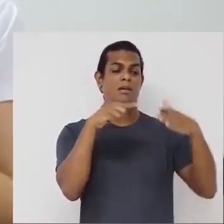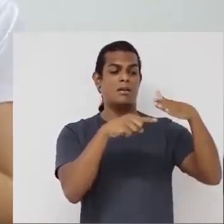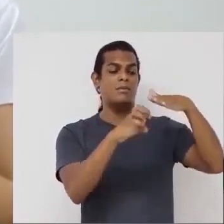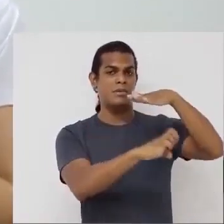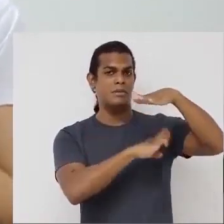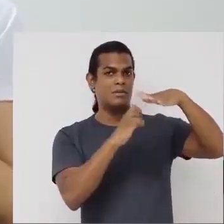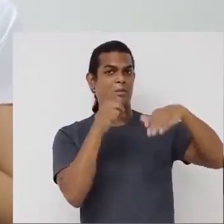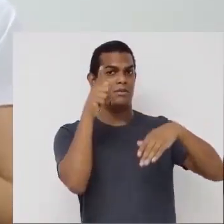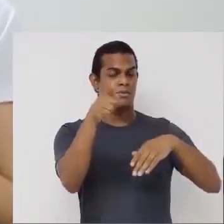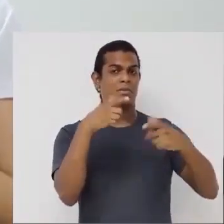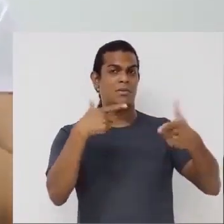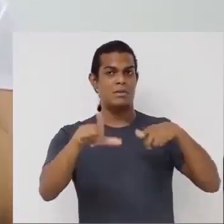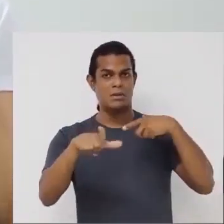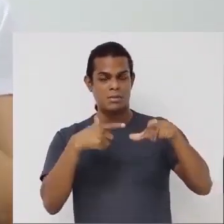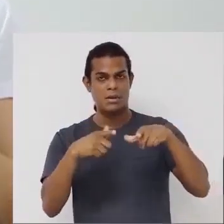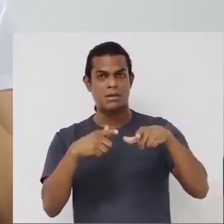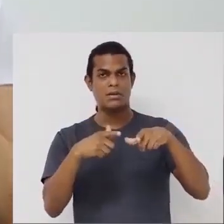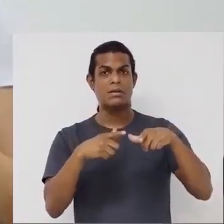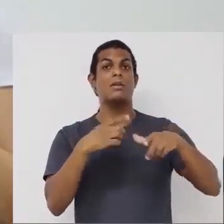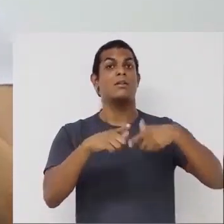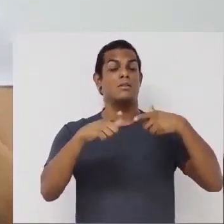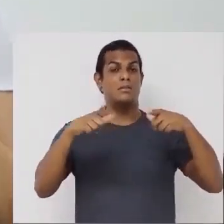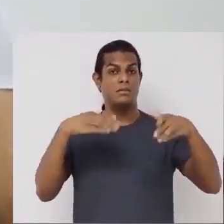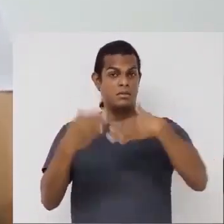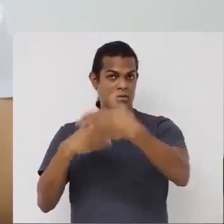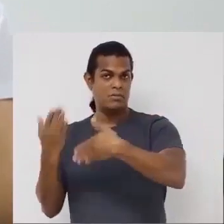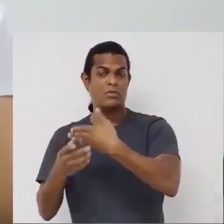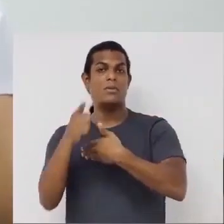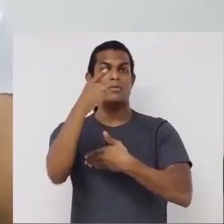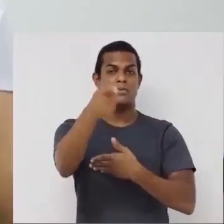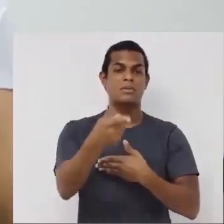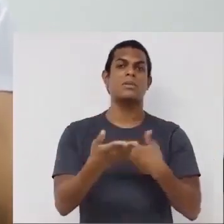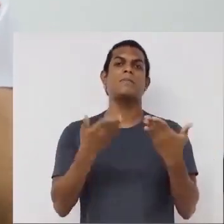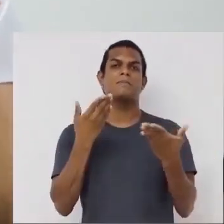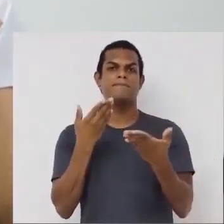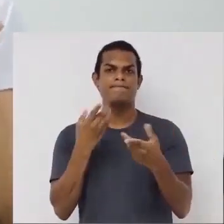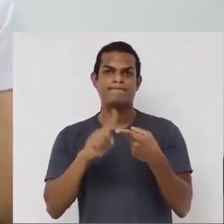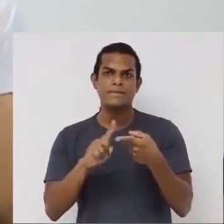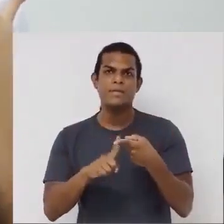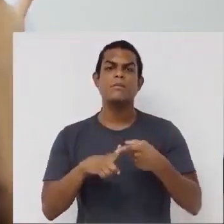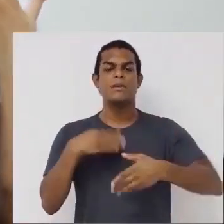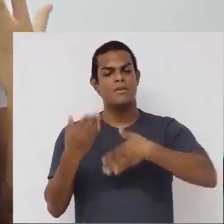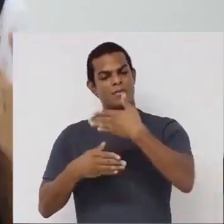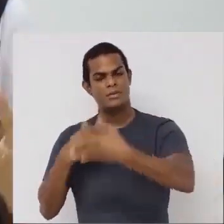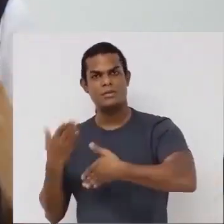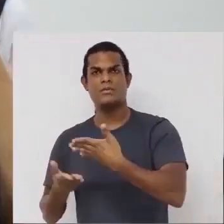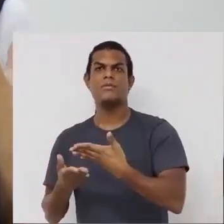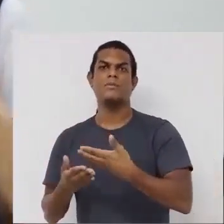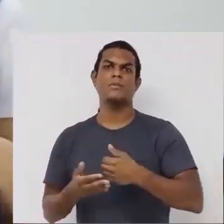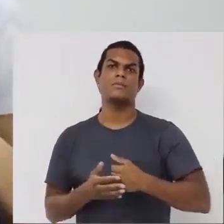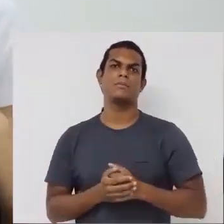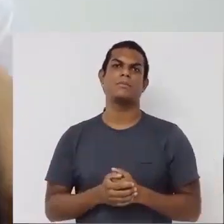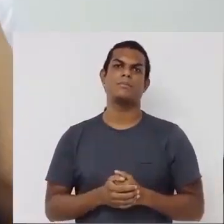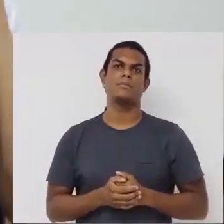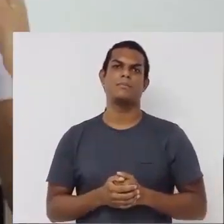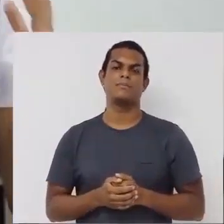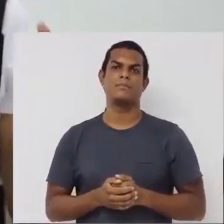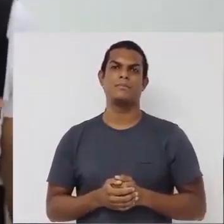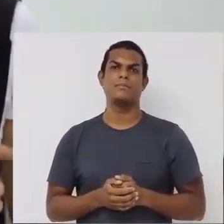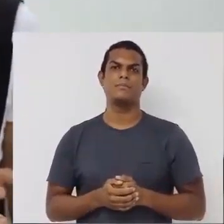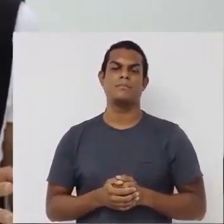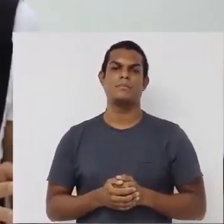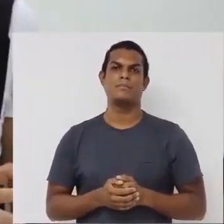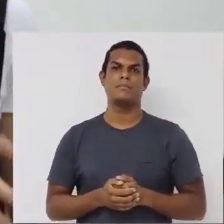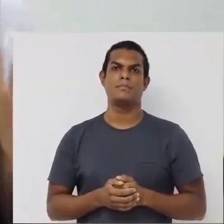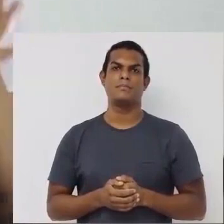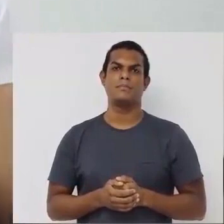coisa que a gente precisa saber para poder fazer com que a nossa empresa, ela prospere, é a grande diferença entre